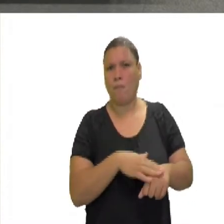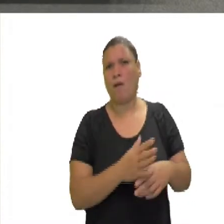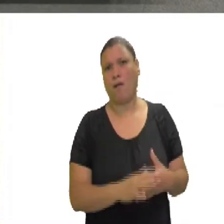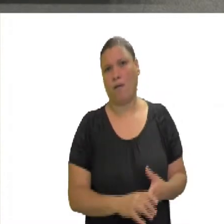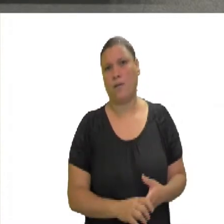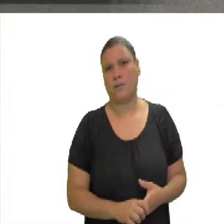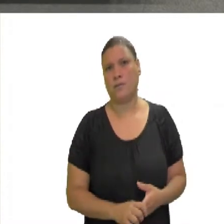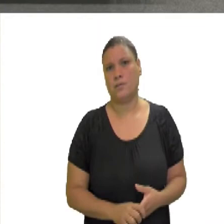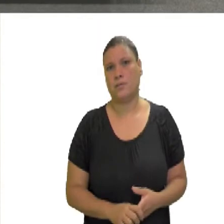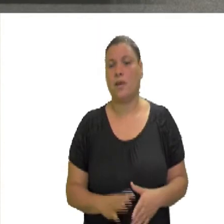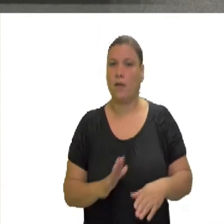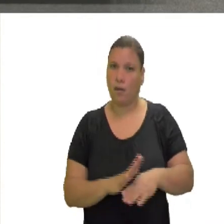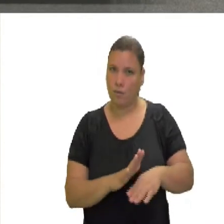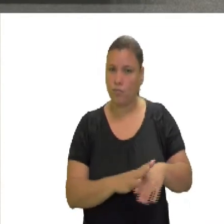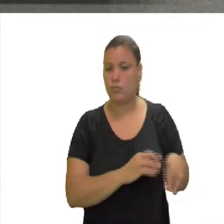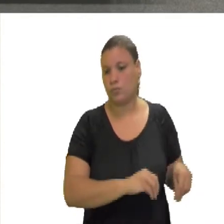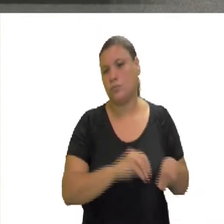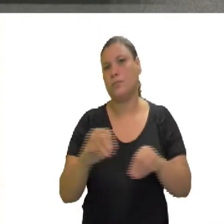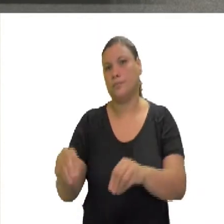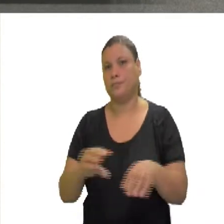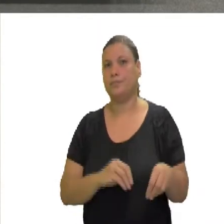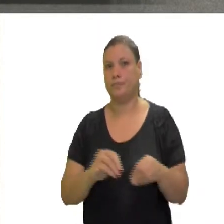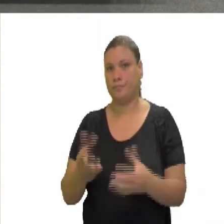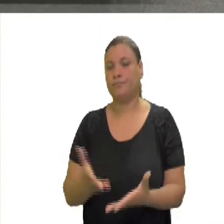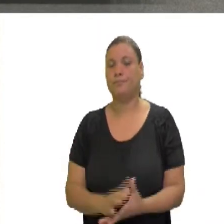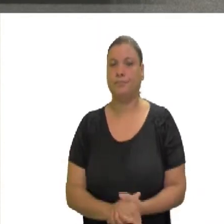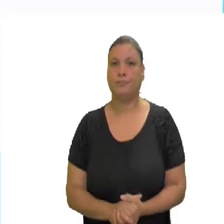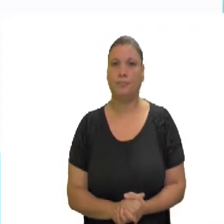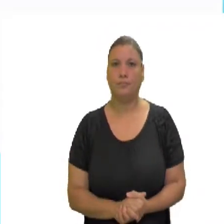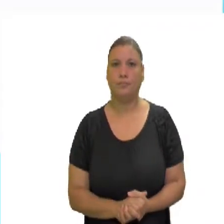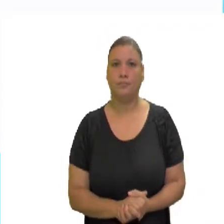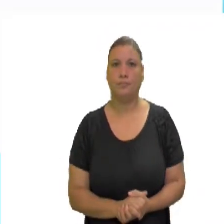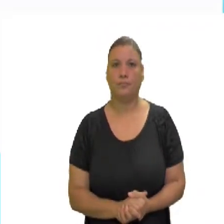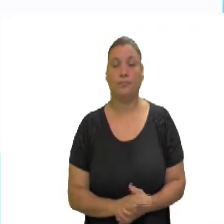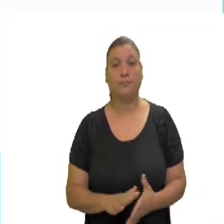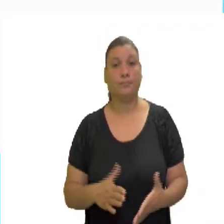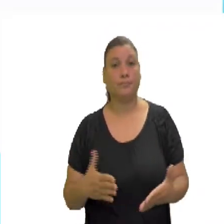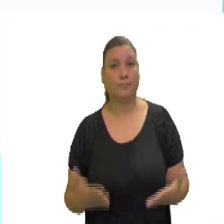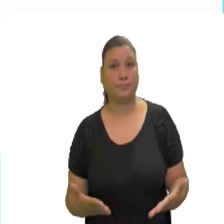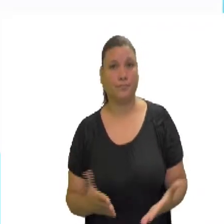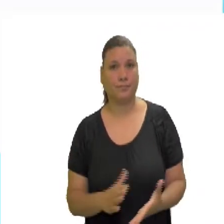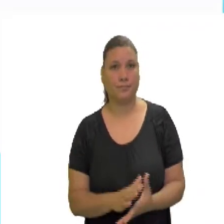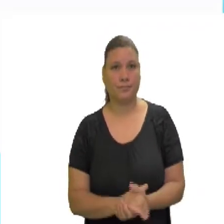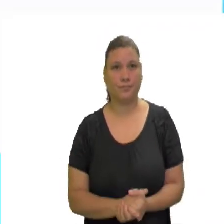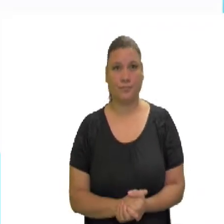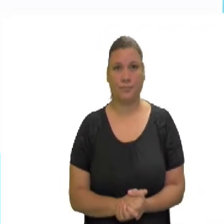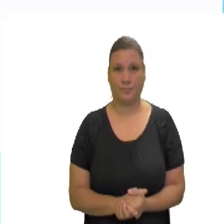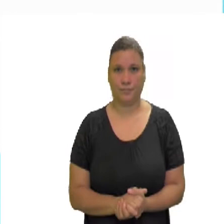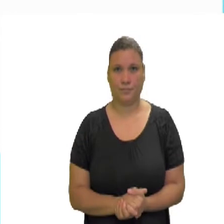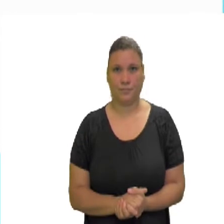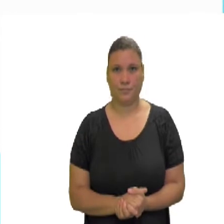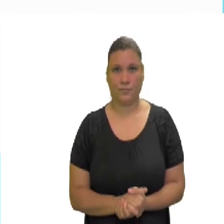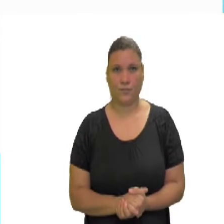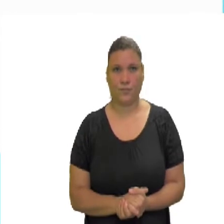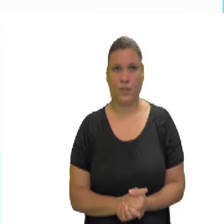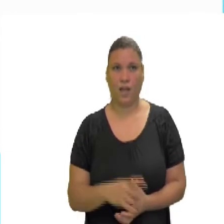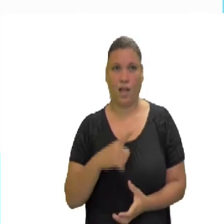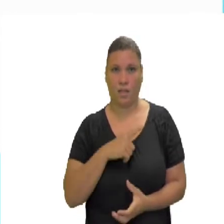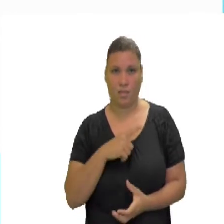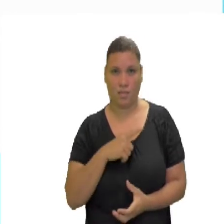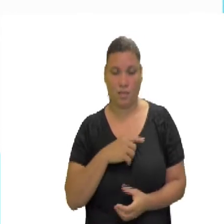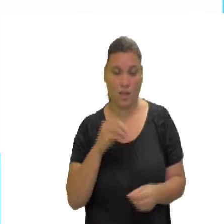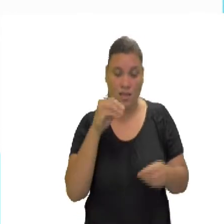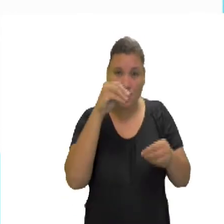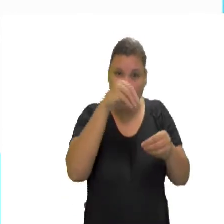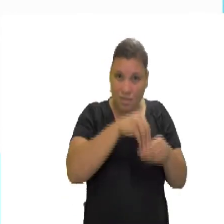interior. E aí, fazem parte do circuito da Estrada Real às cidades.